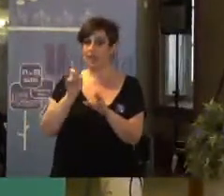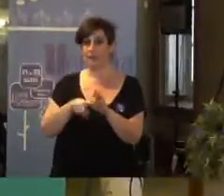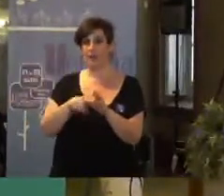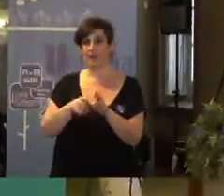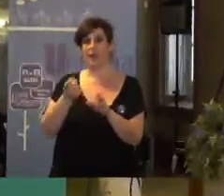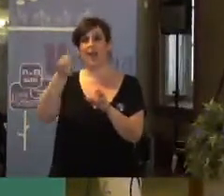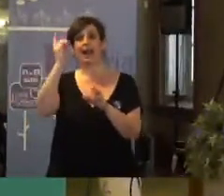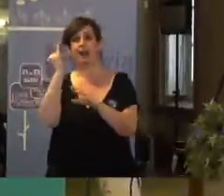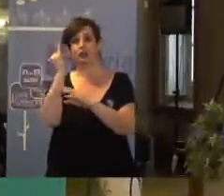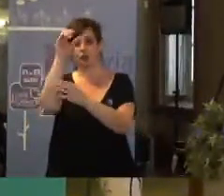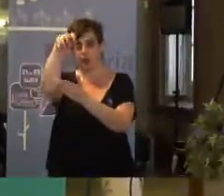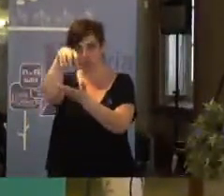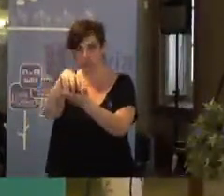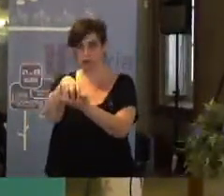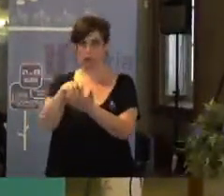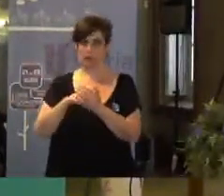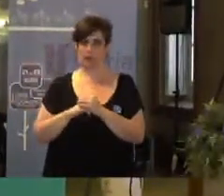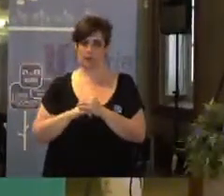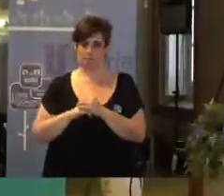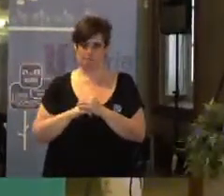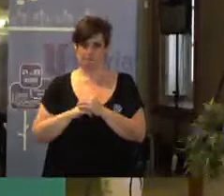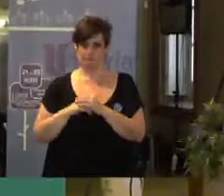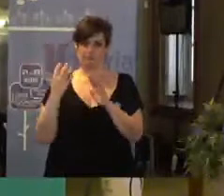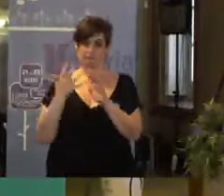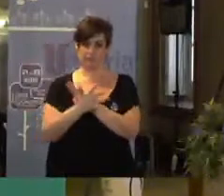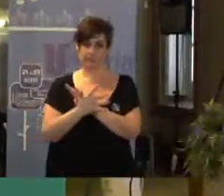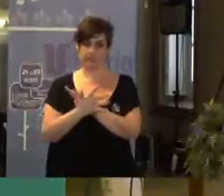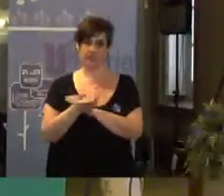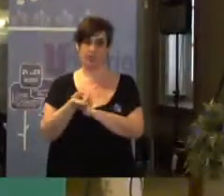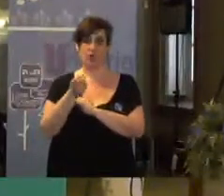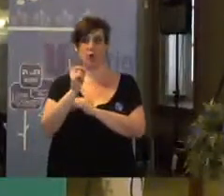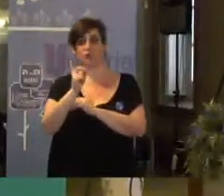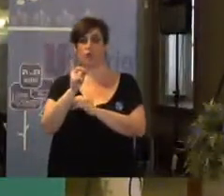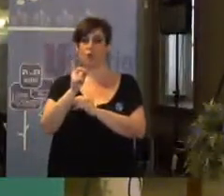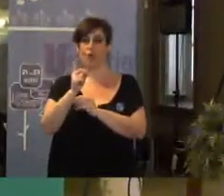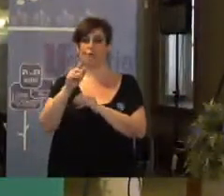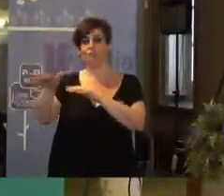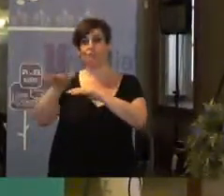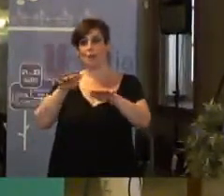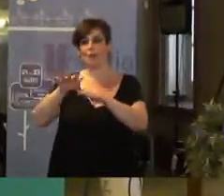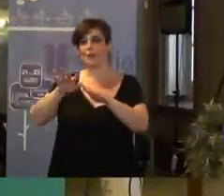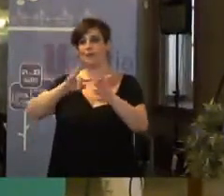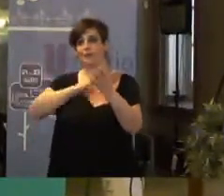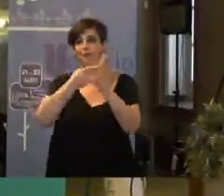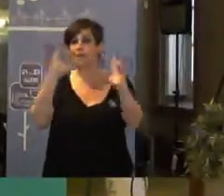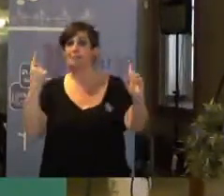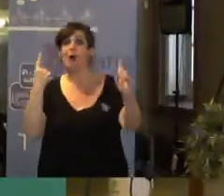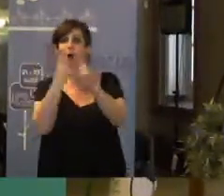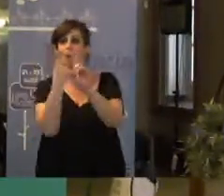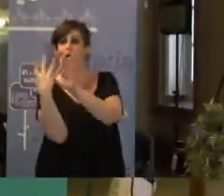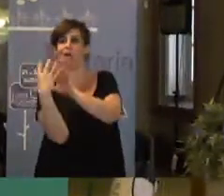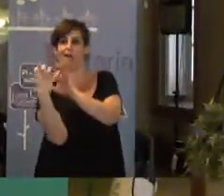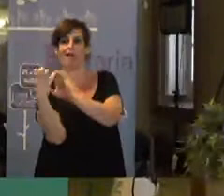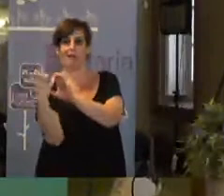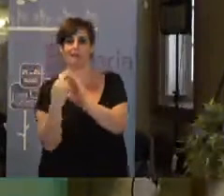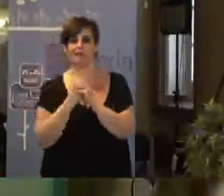institucional, que se querem afirmar apenas como movimentos fora do sistema e contra o sistema, e ambos